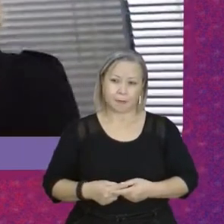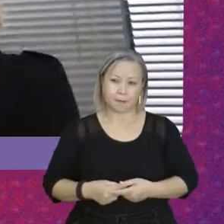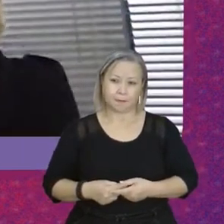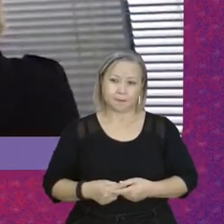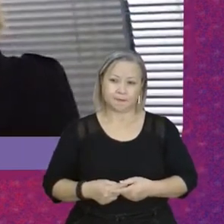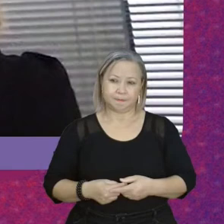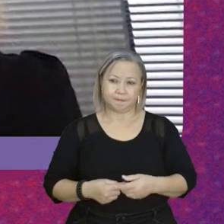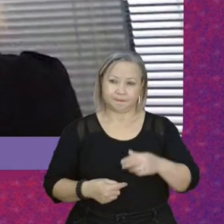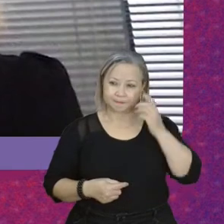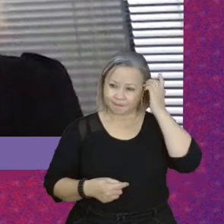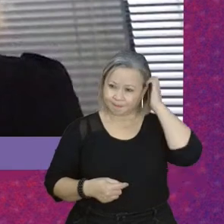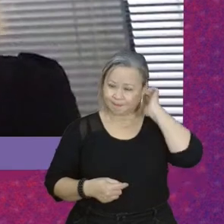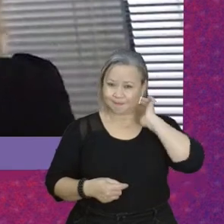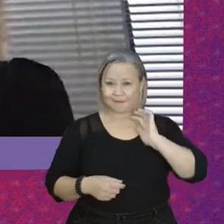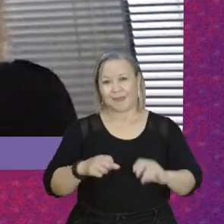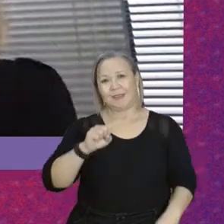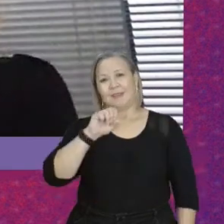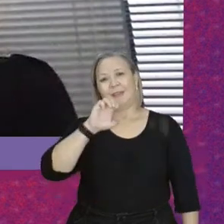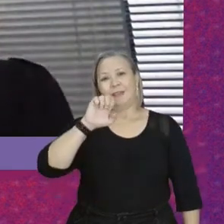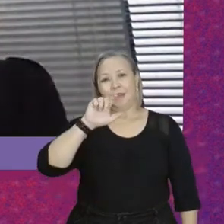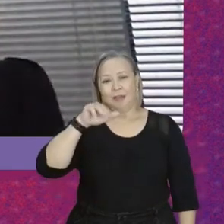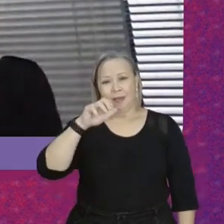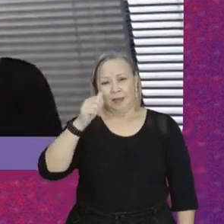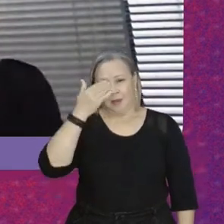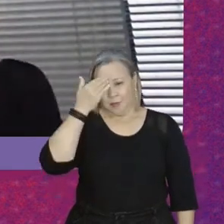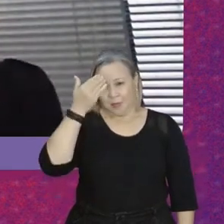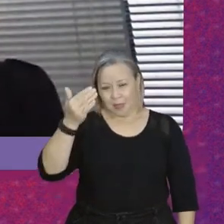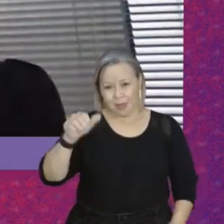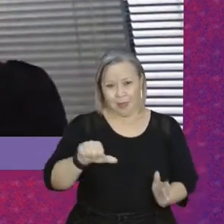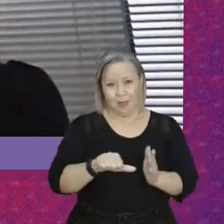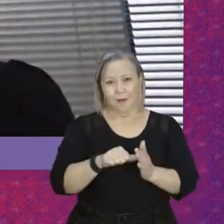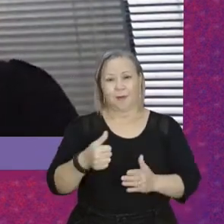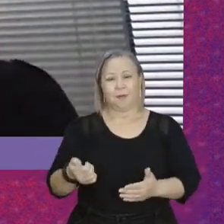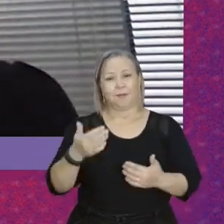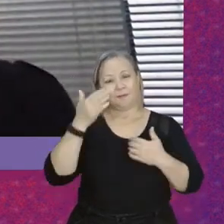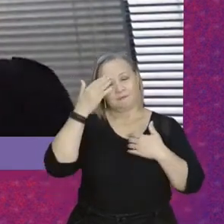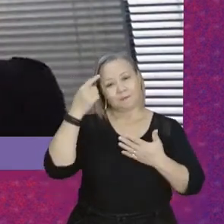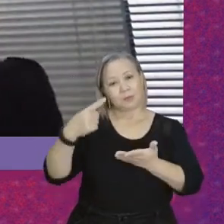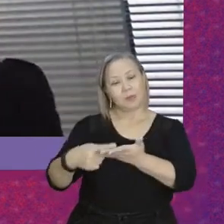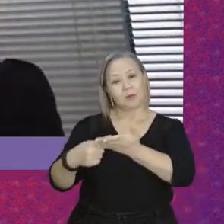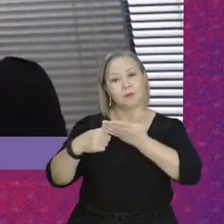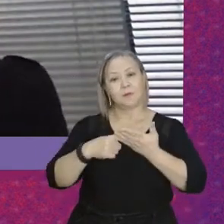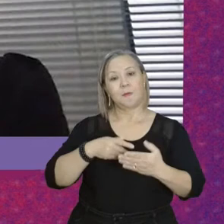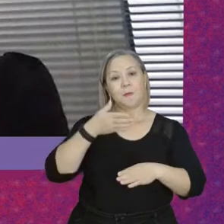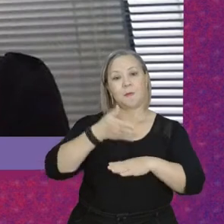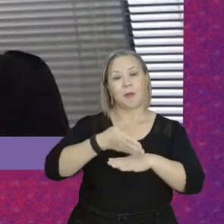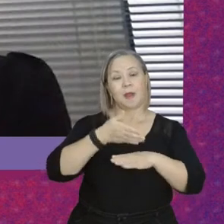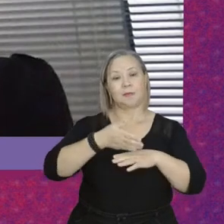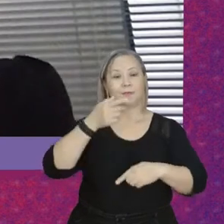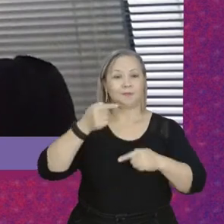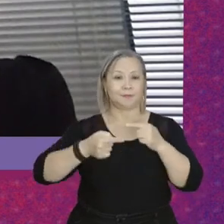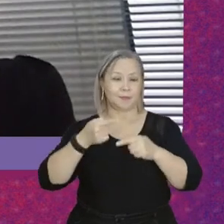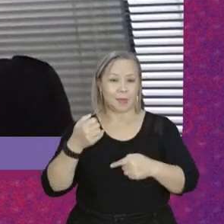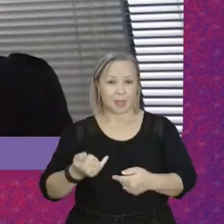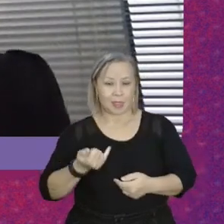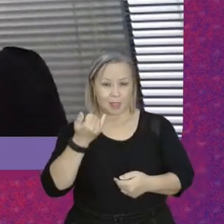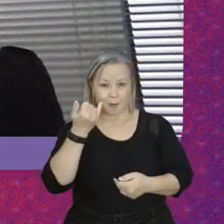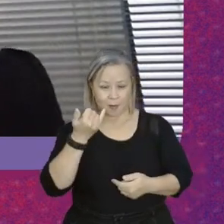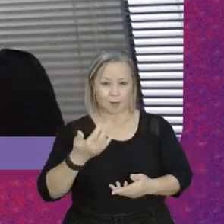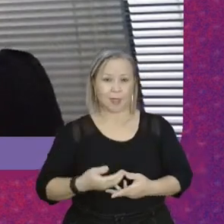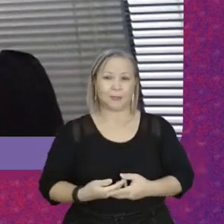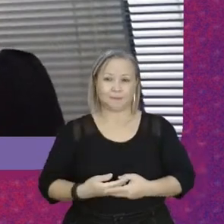Professora Selma, muito obrigada. Primeiro, quero agradecer pelo convite para participar desse debate